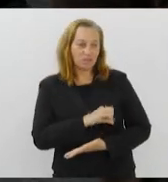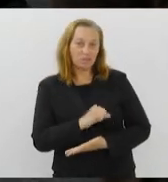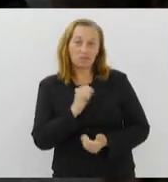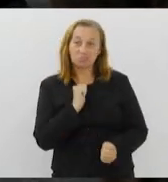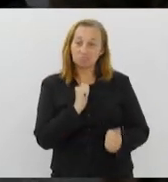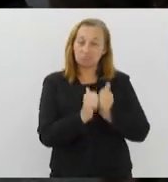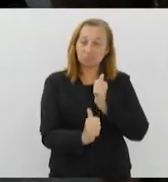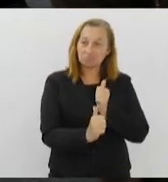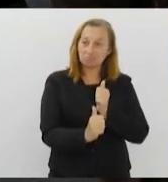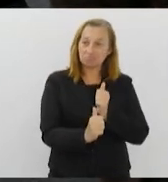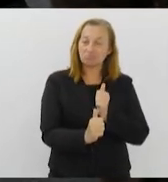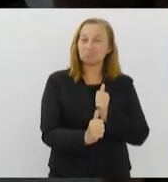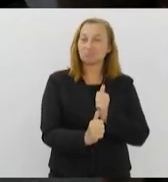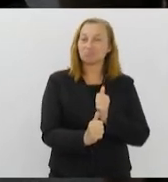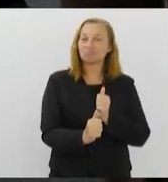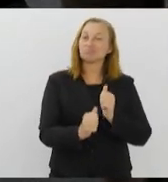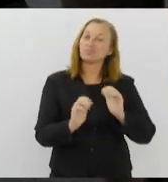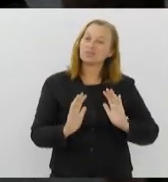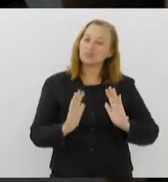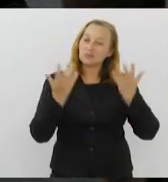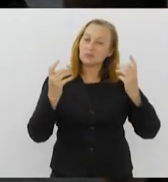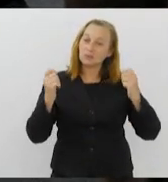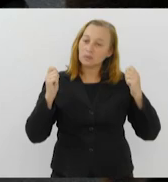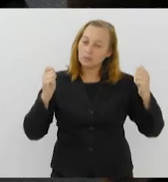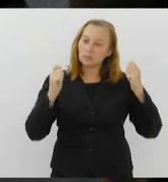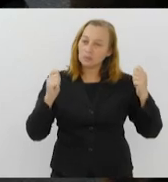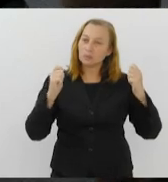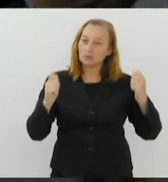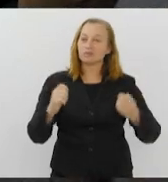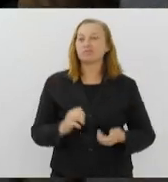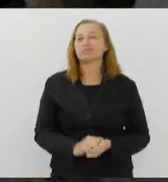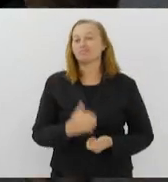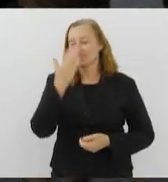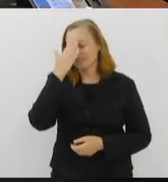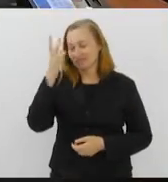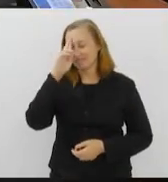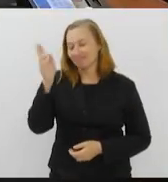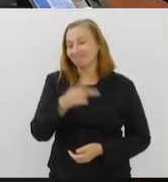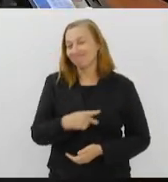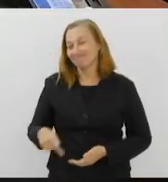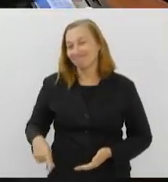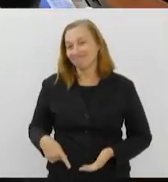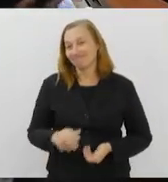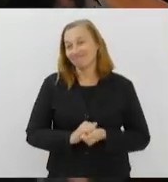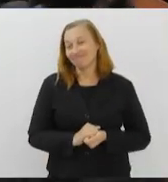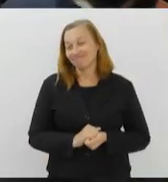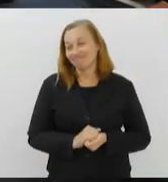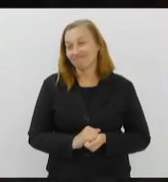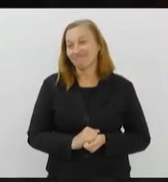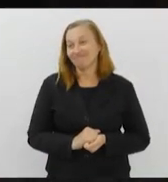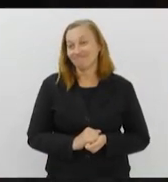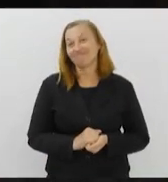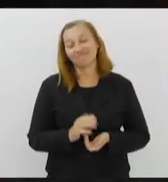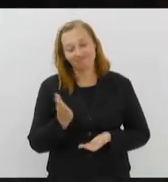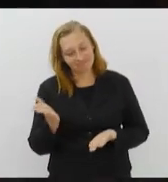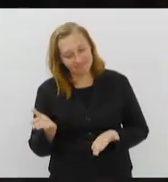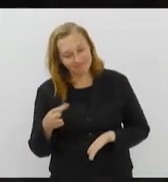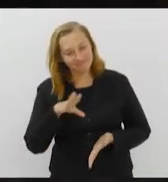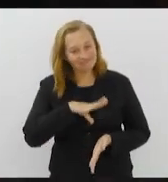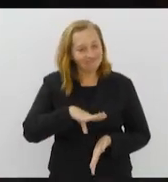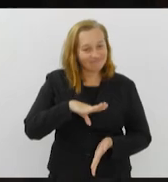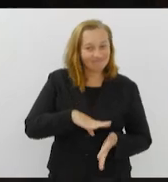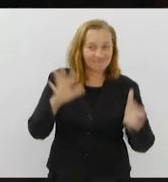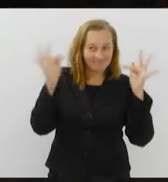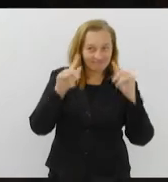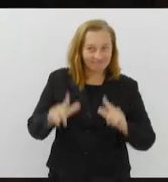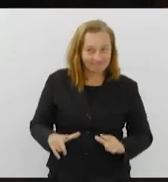time, dessa imensa torcida bem feliz. Obrigada, presidente. É isso aí, os vascaínos